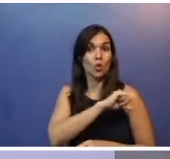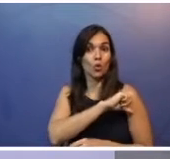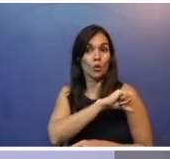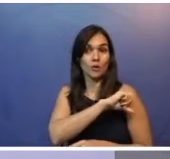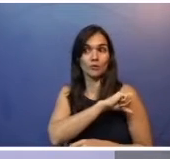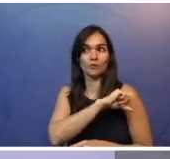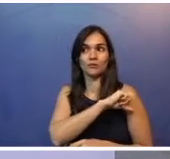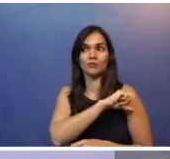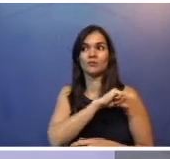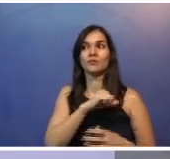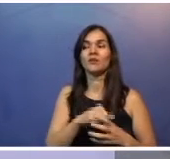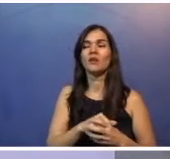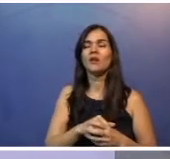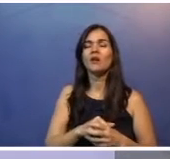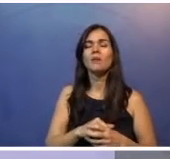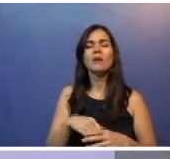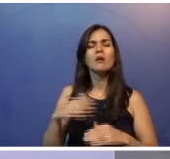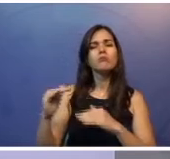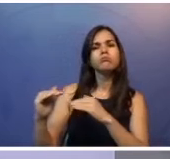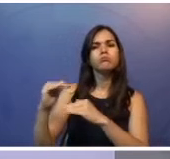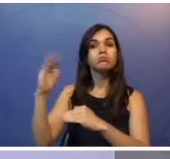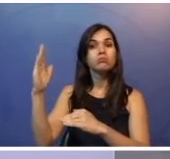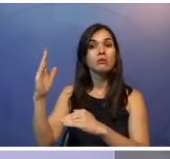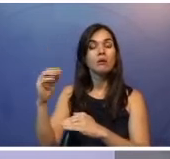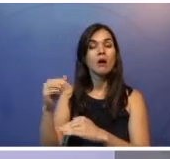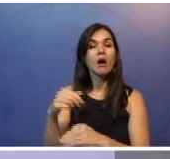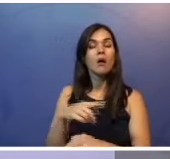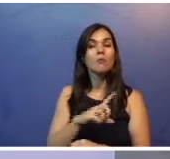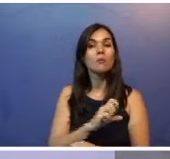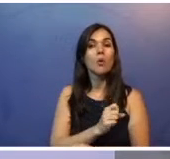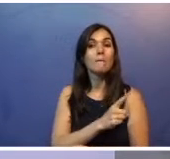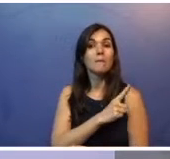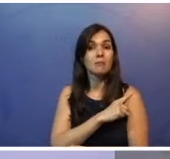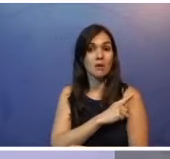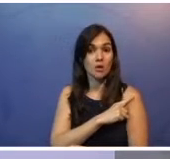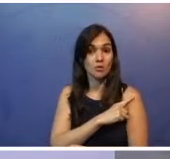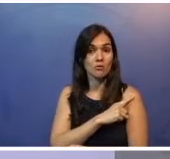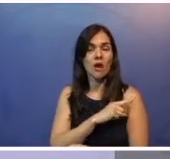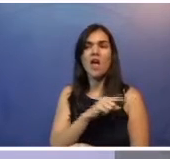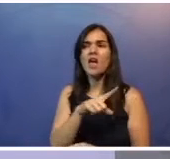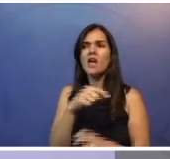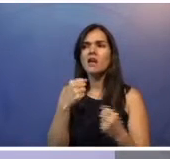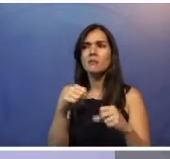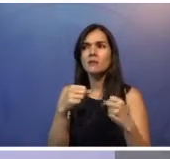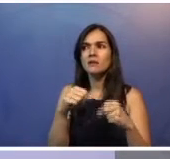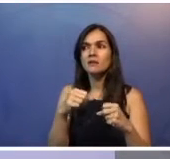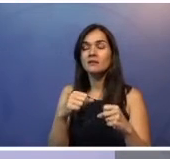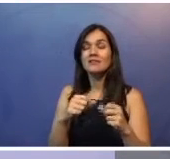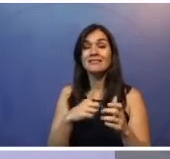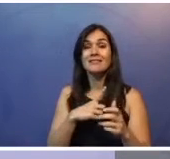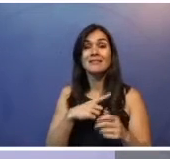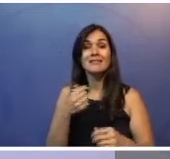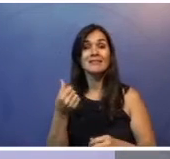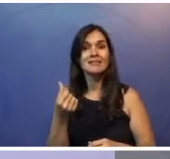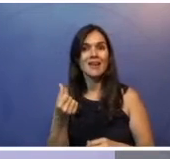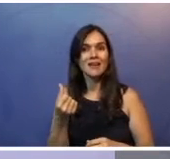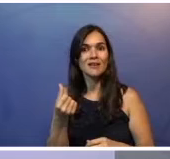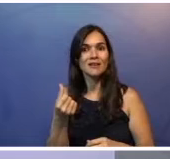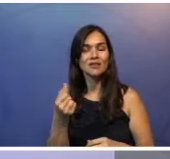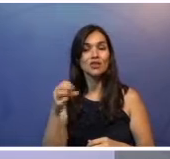aluno do 9º ano para ele ser promovido de série precisa ter seis com o média final